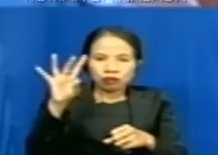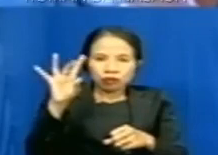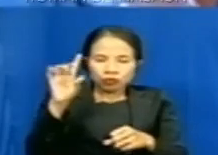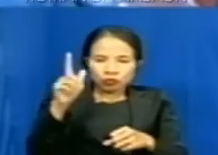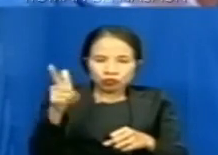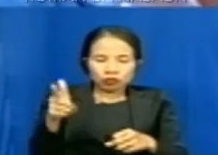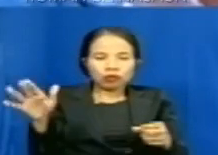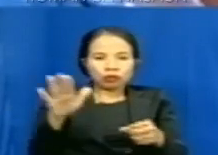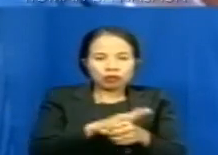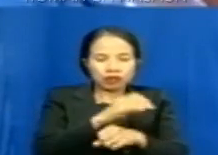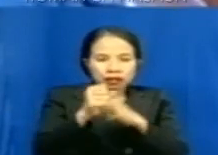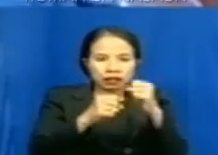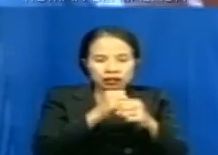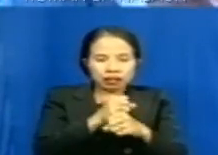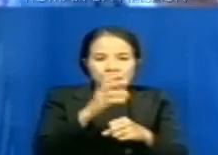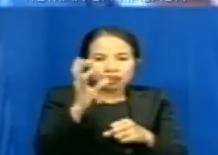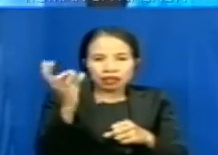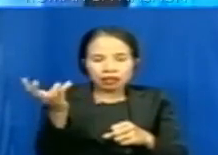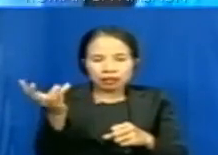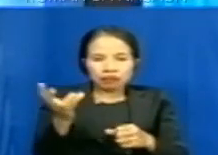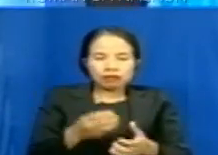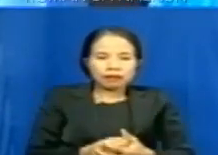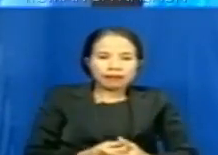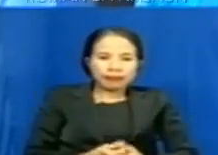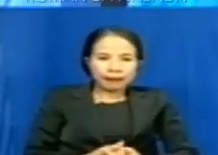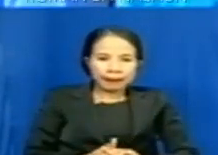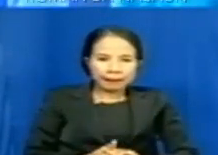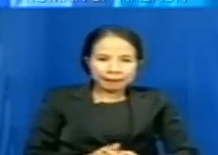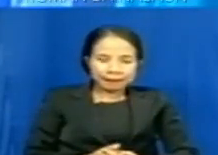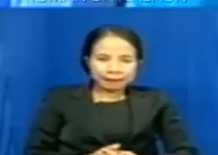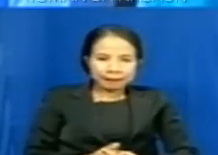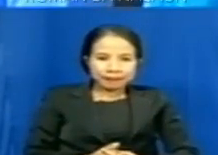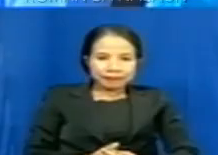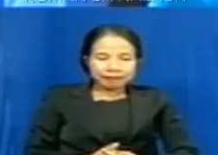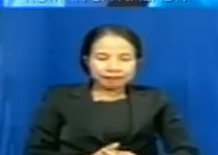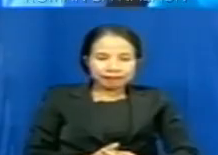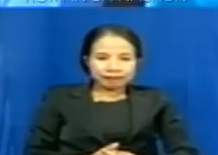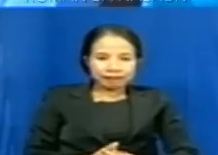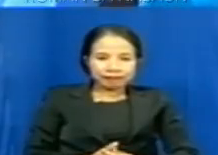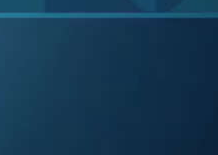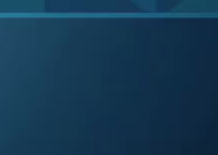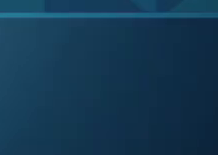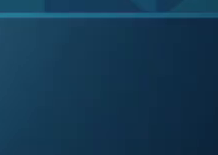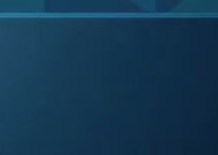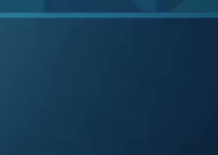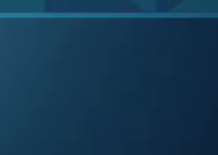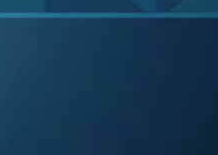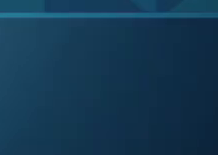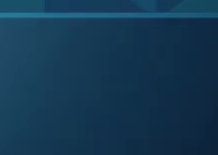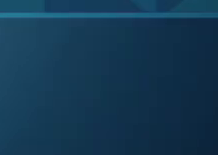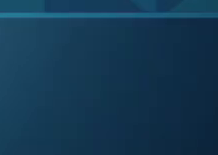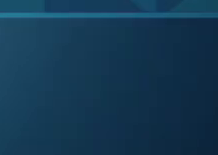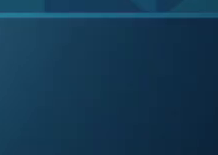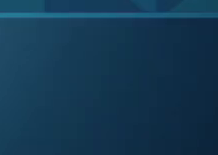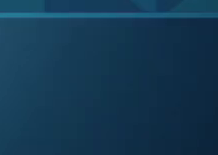una tina nem nulo. Timote Guzmão, Agostinho Neno, RTTL. A tu